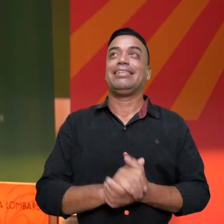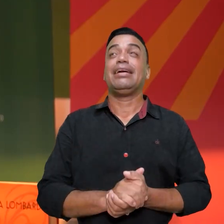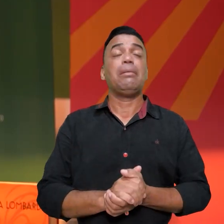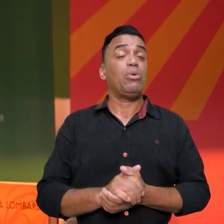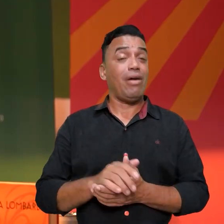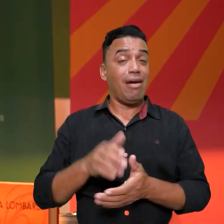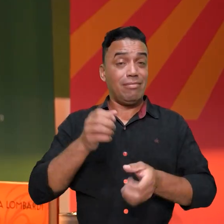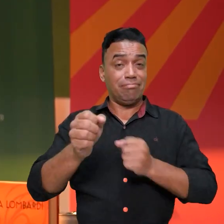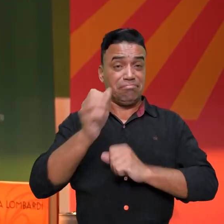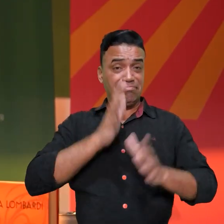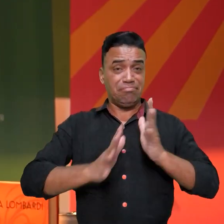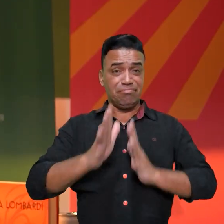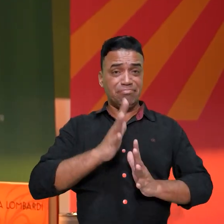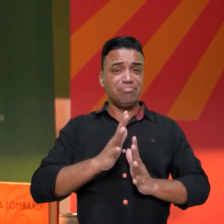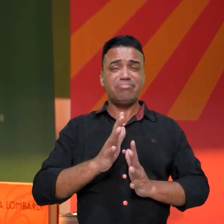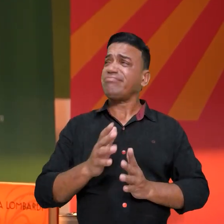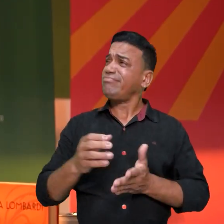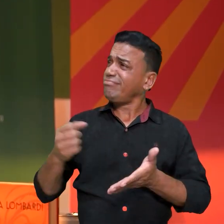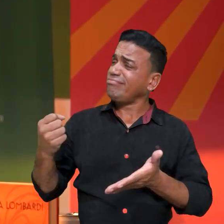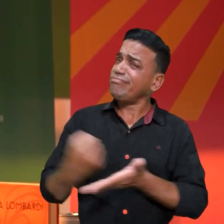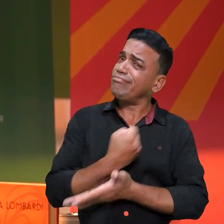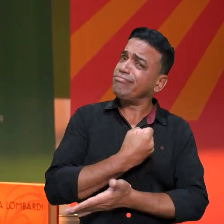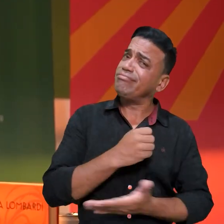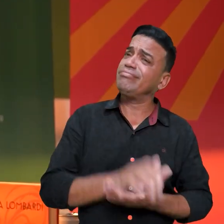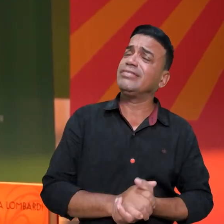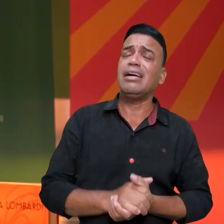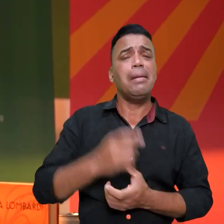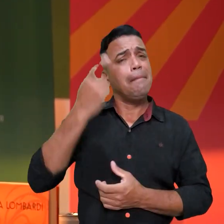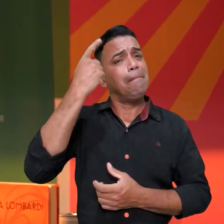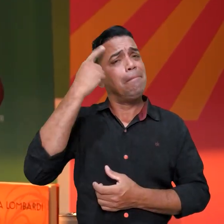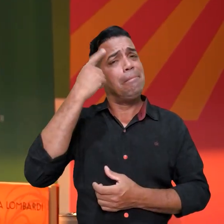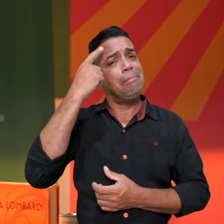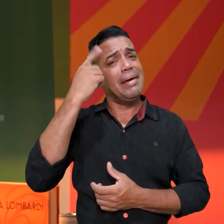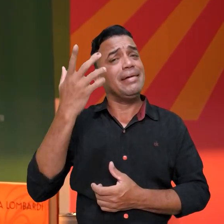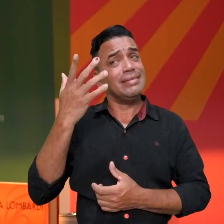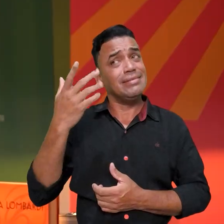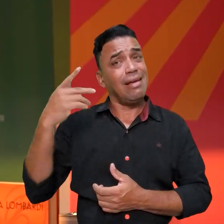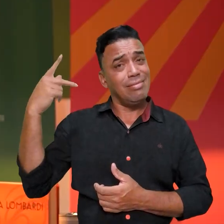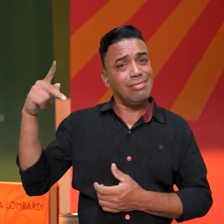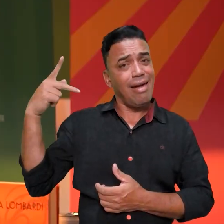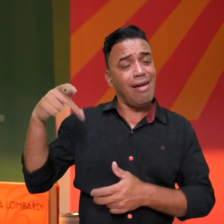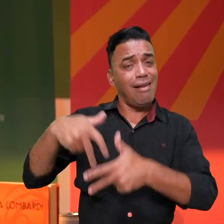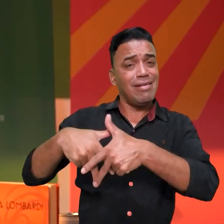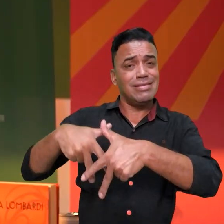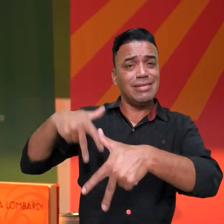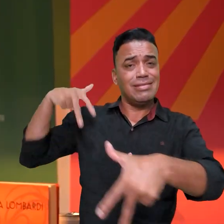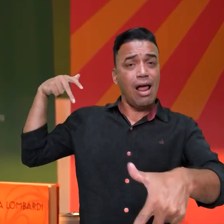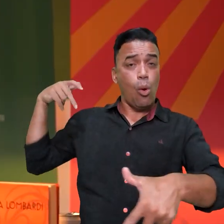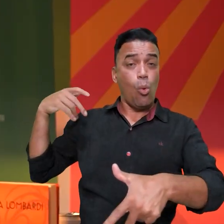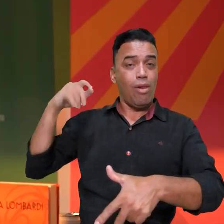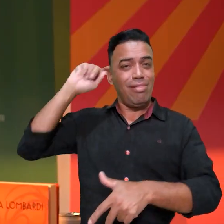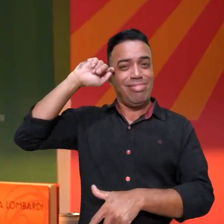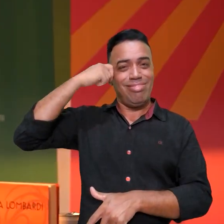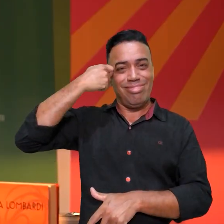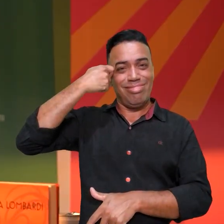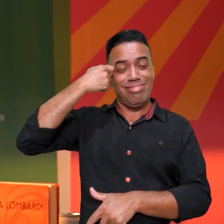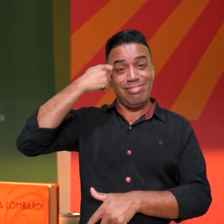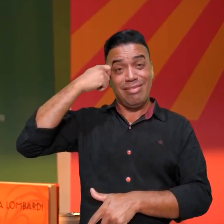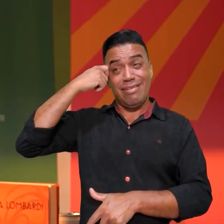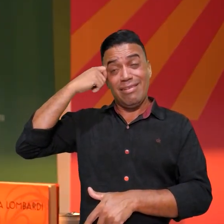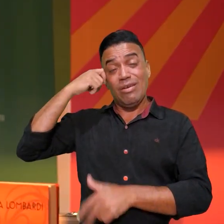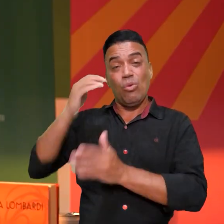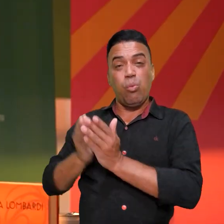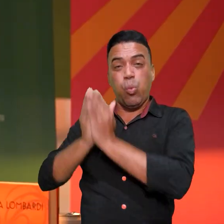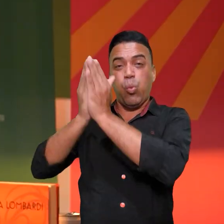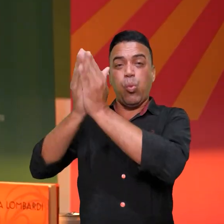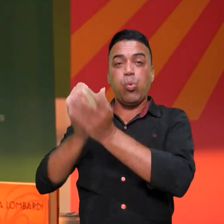Que ela fala assim, poxa, pensa nos meus, no caso dela, né, ancestrais, do jeito que vieram para cá. E